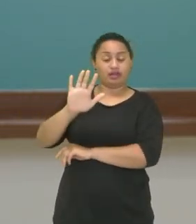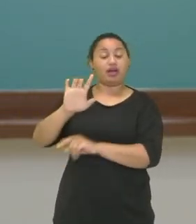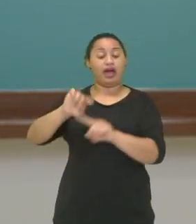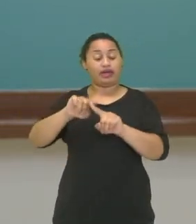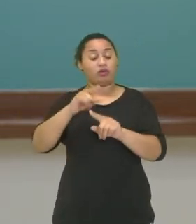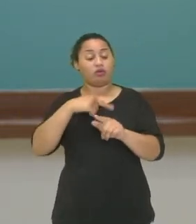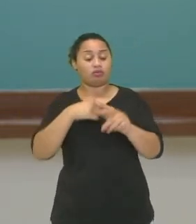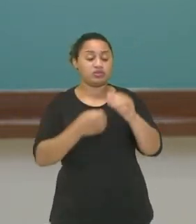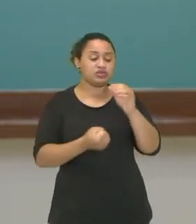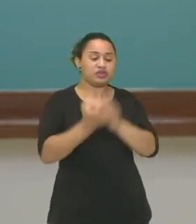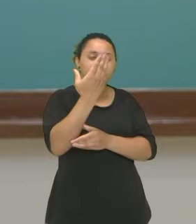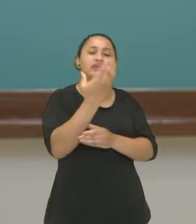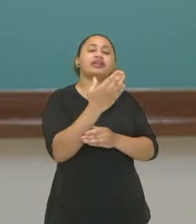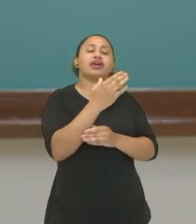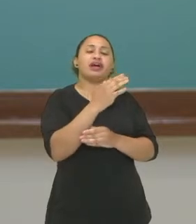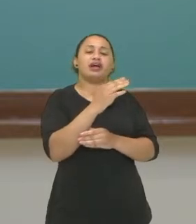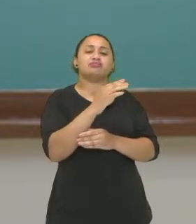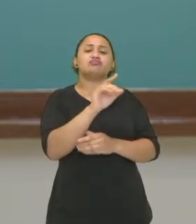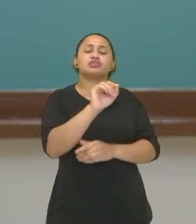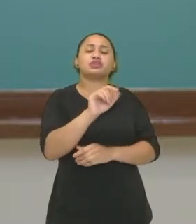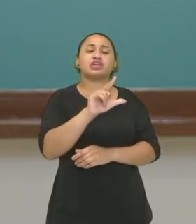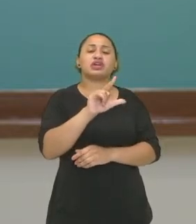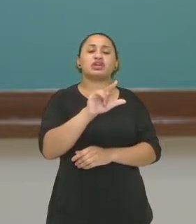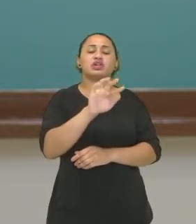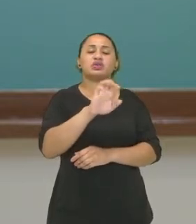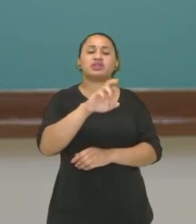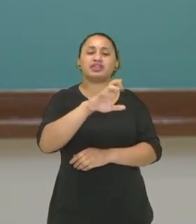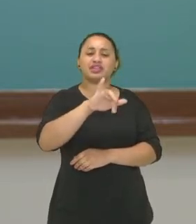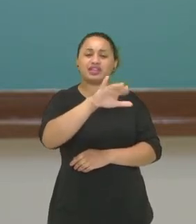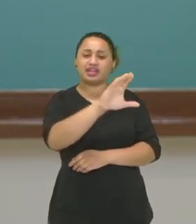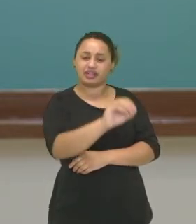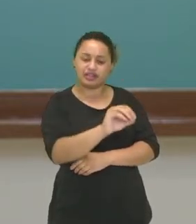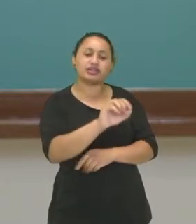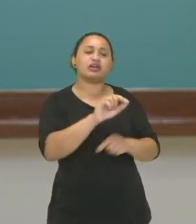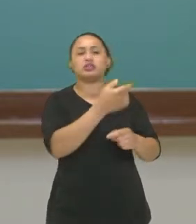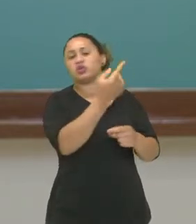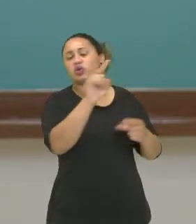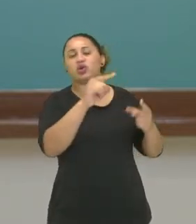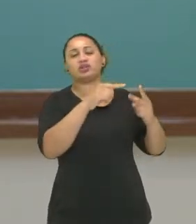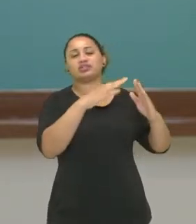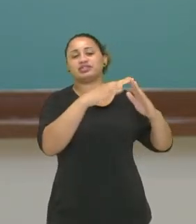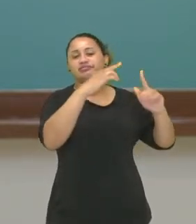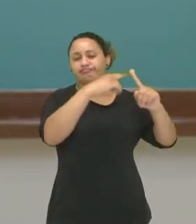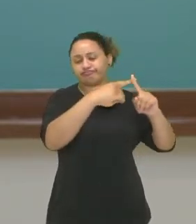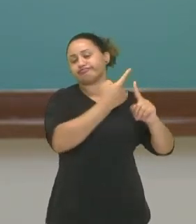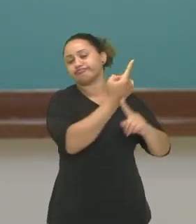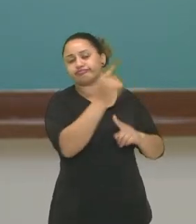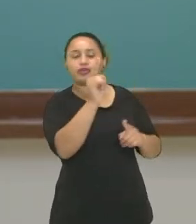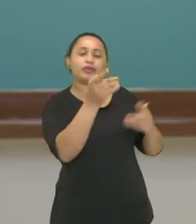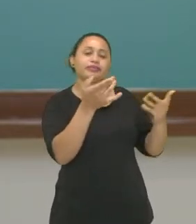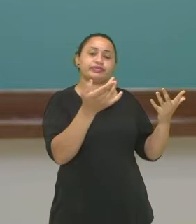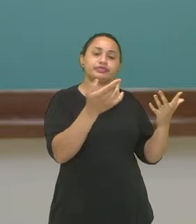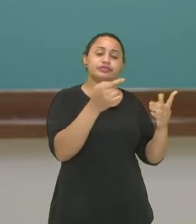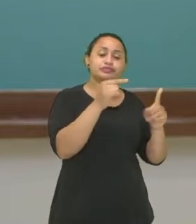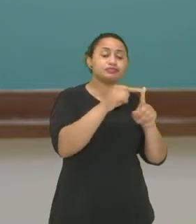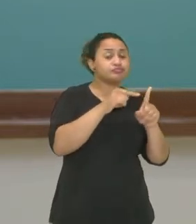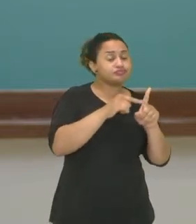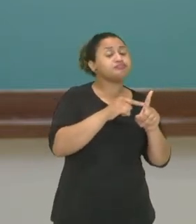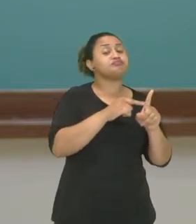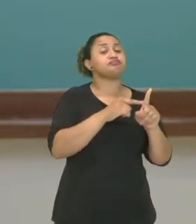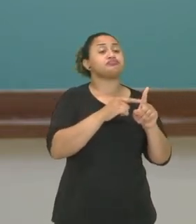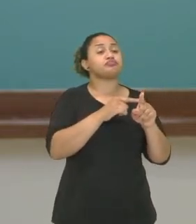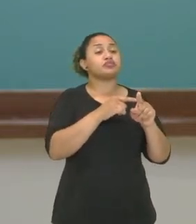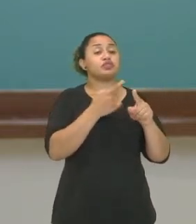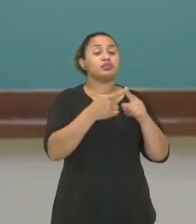Protestante, surge o luteranismo, mais tarde anglicanismo, calvinismo e outras igrejas reformadas e protestantes. Por quê? Porque elas